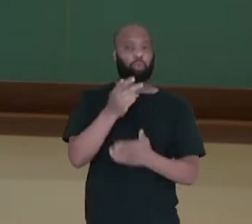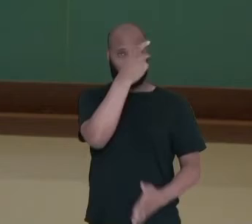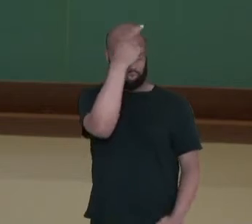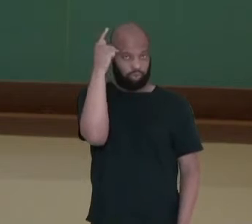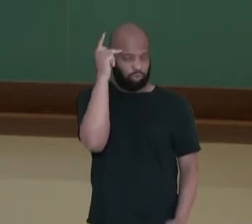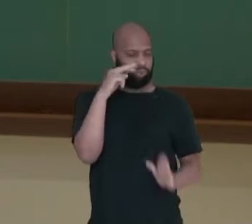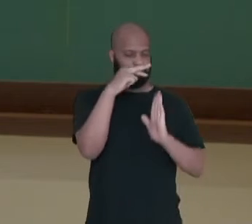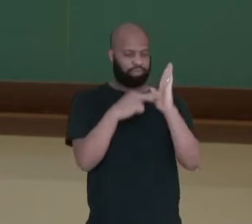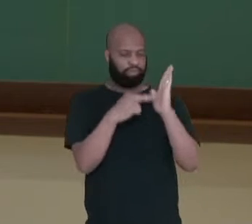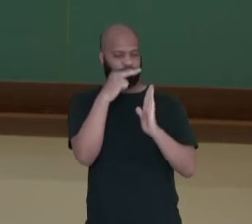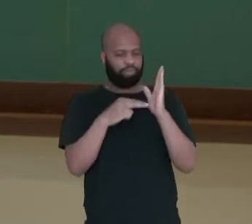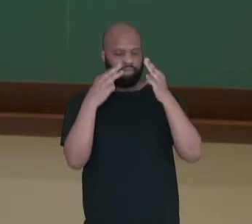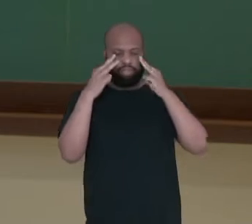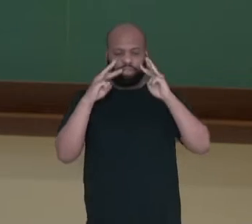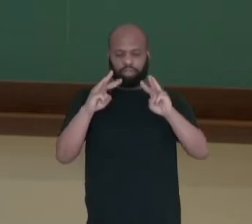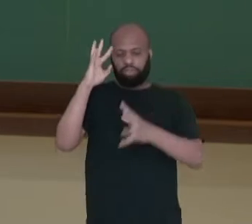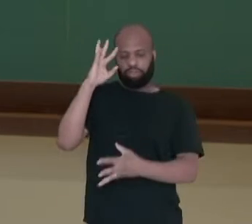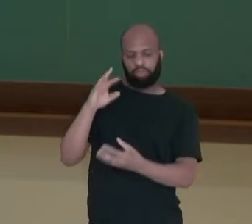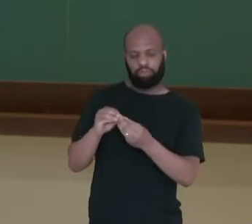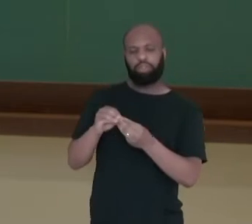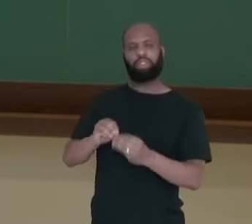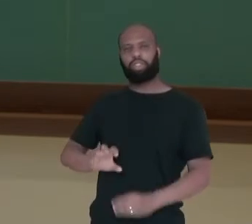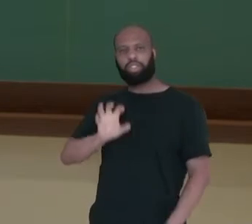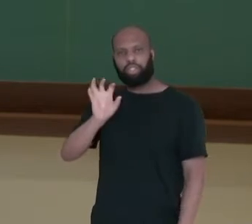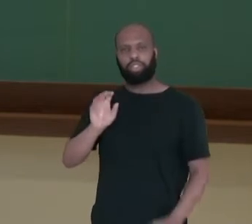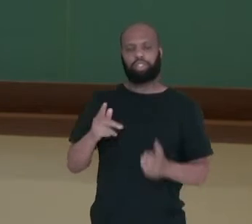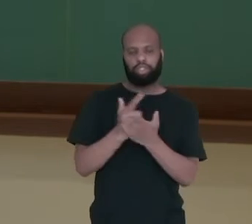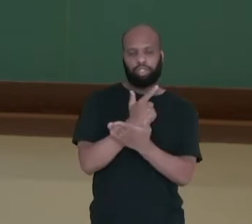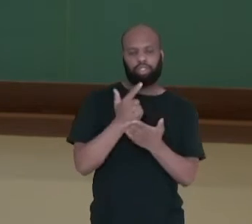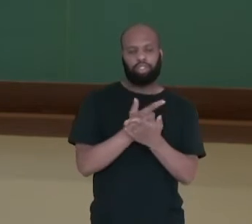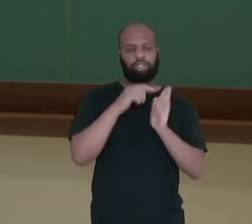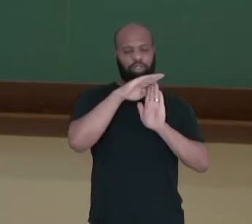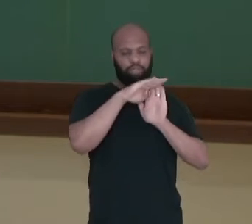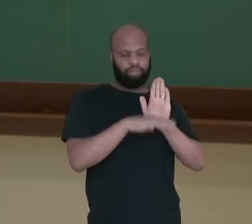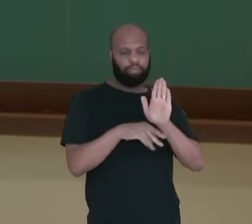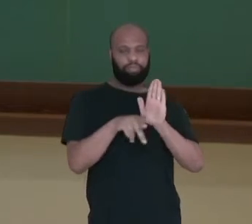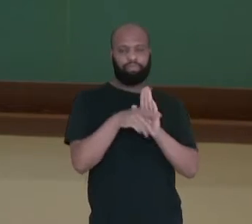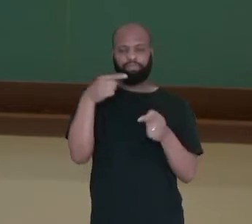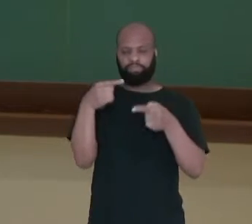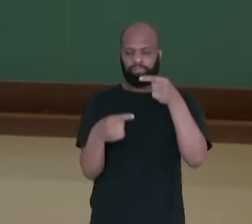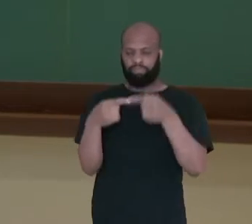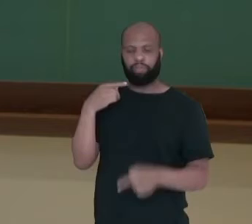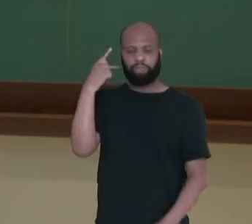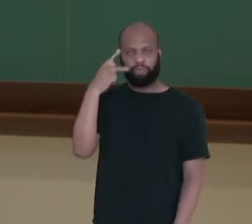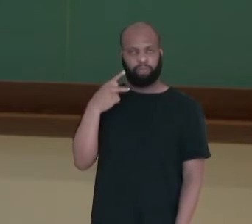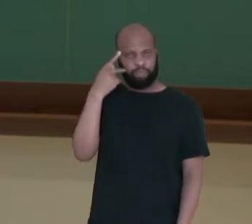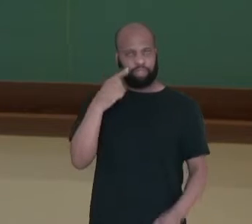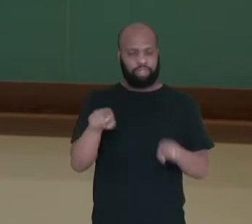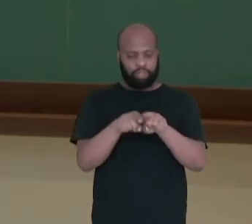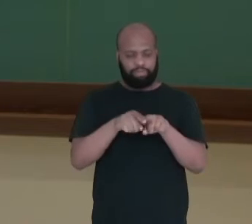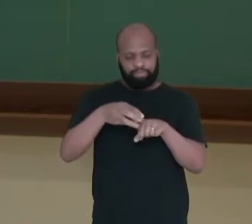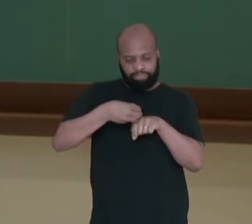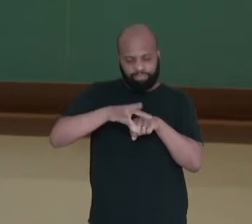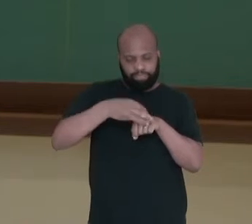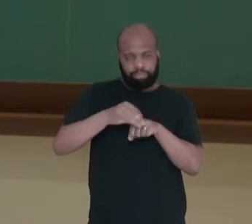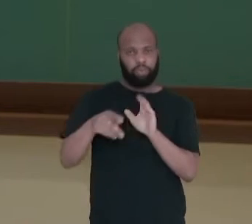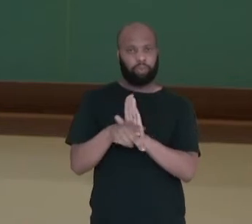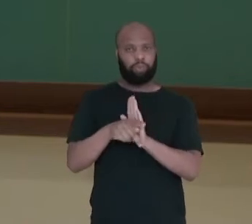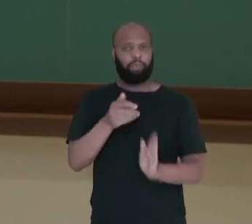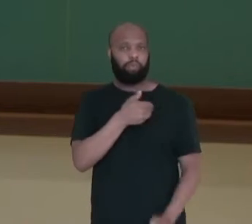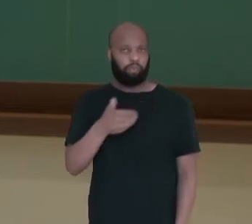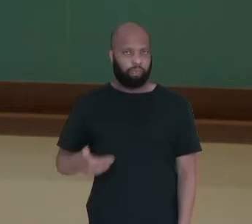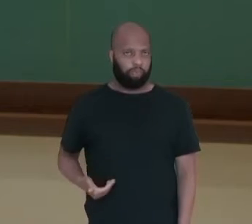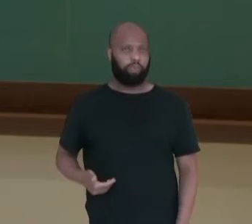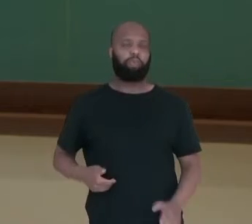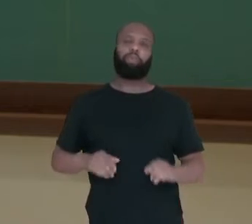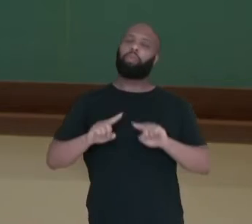leem o Maquiavel entendendo esse livro como manual de política, como uma orientação para os